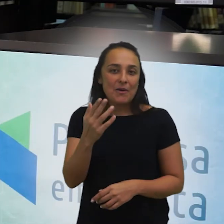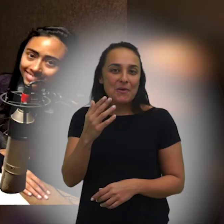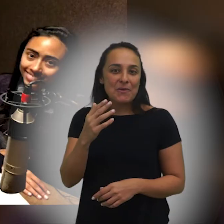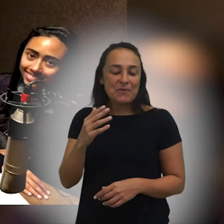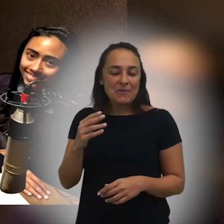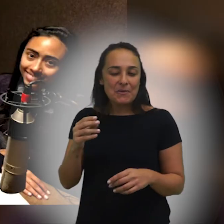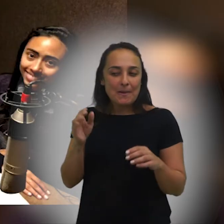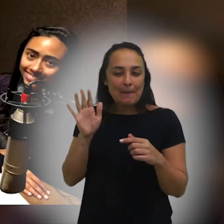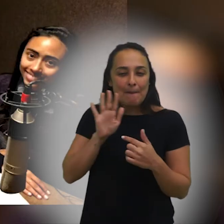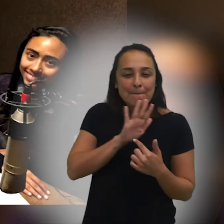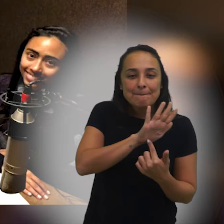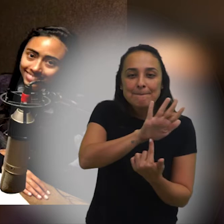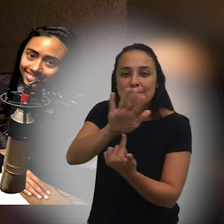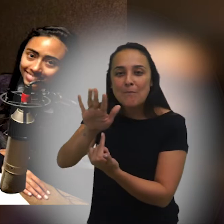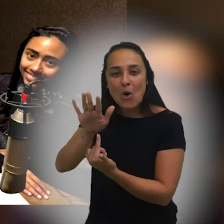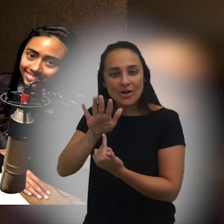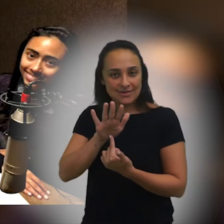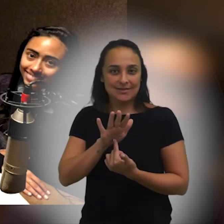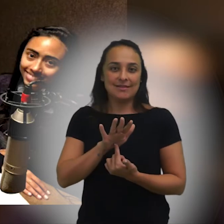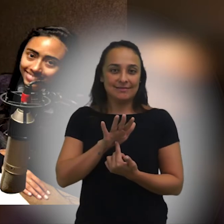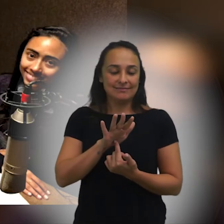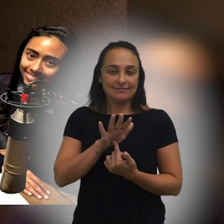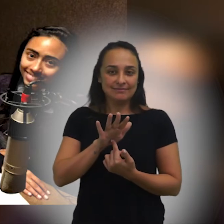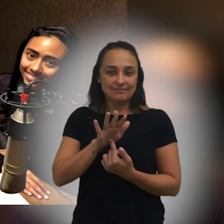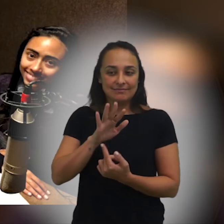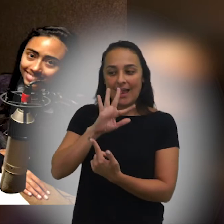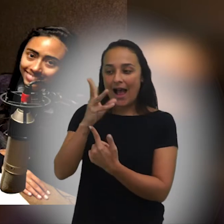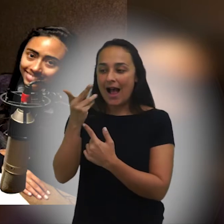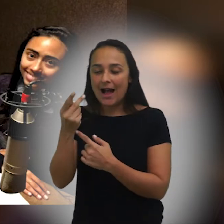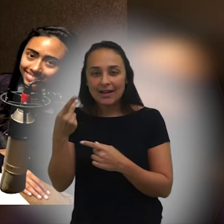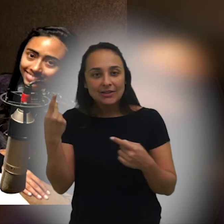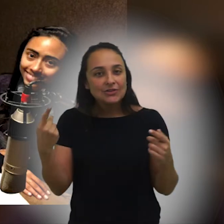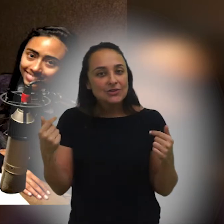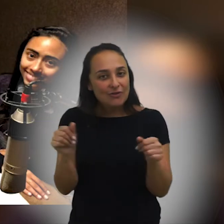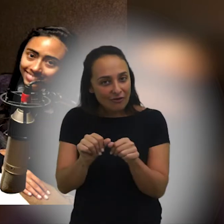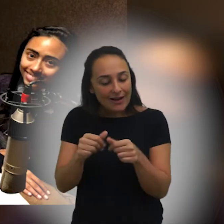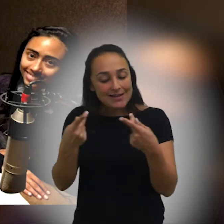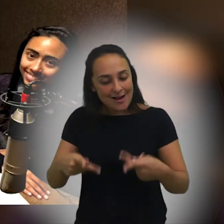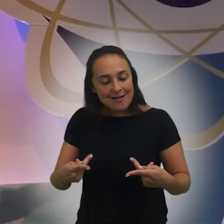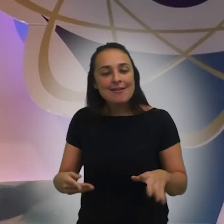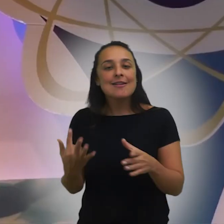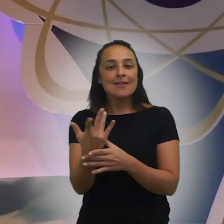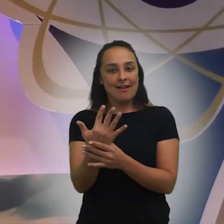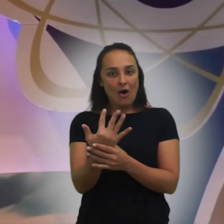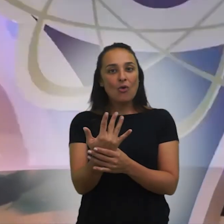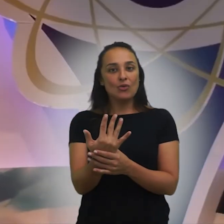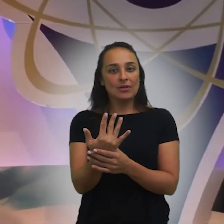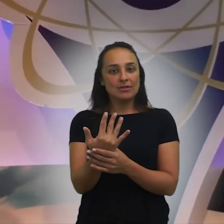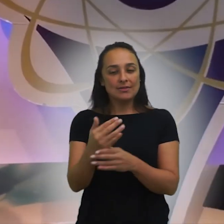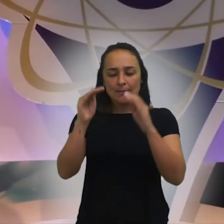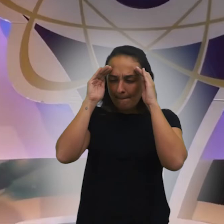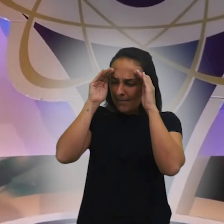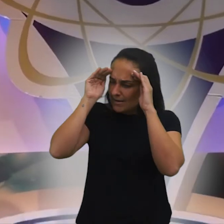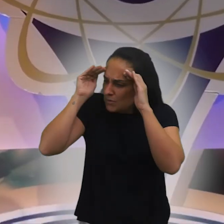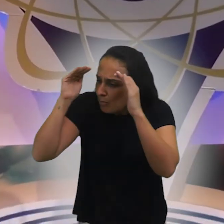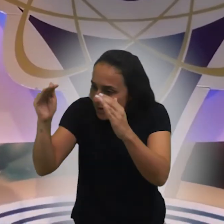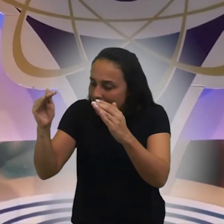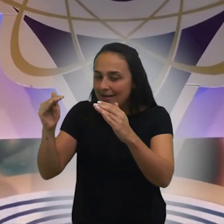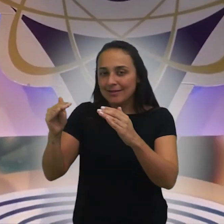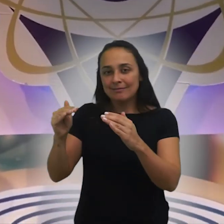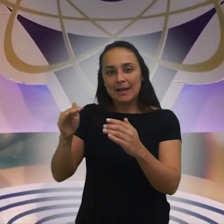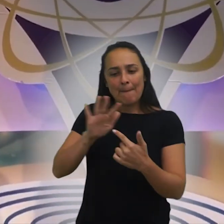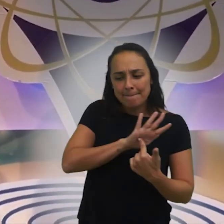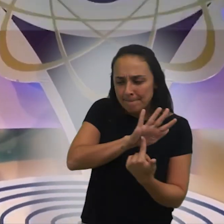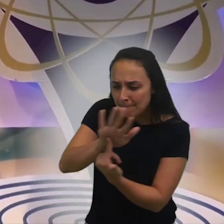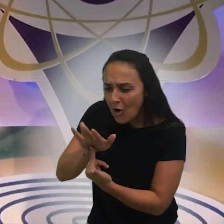vemos desenvolvendo para tornar o campo da arte respeitado, dar visibilidade a esse campo de pesquisa, que de